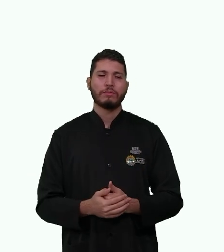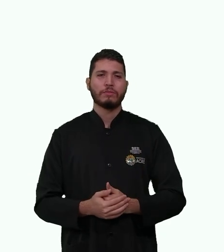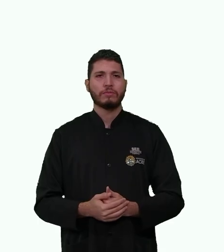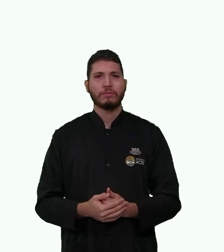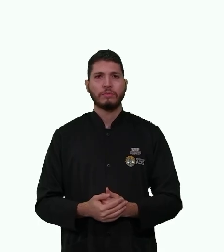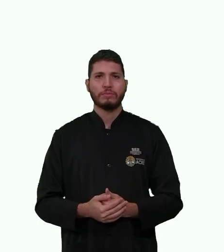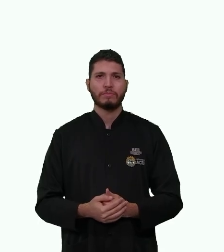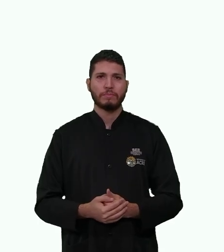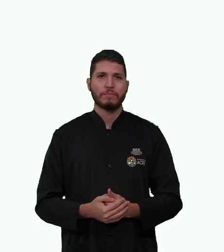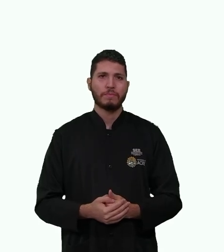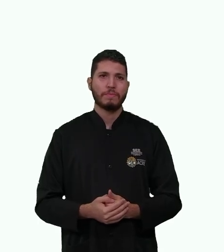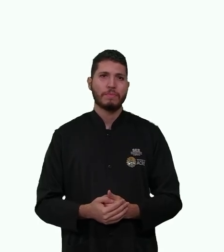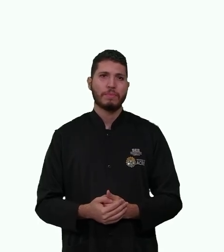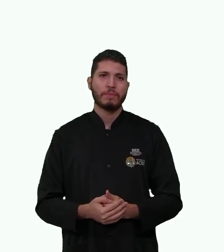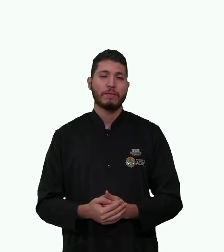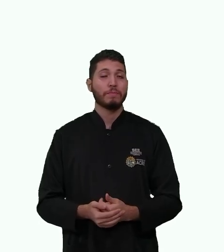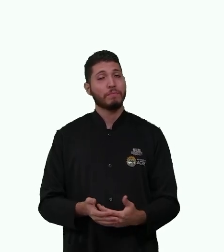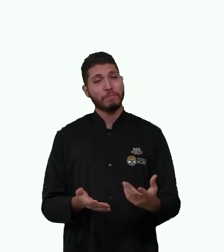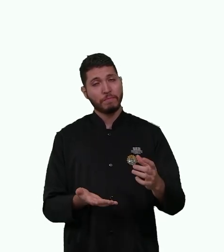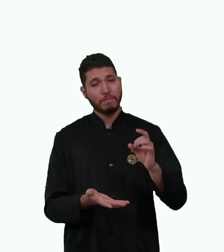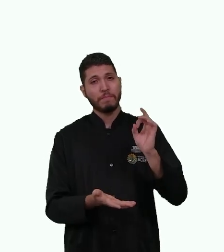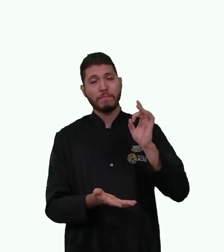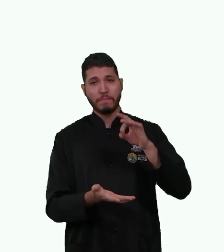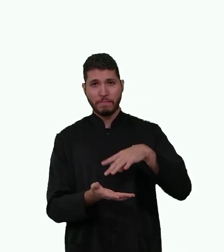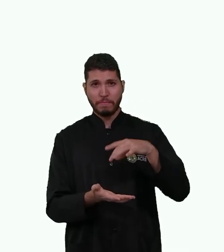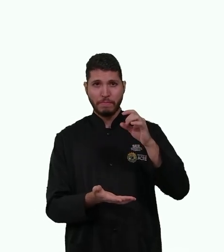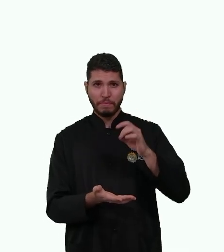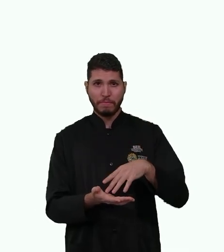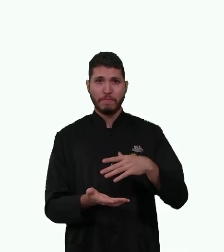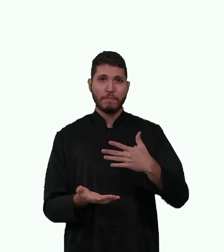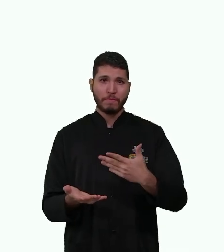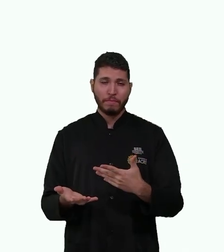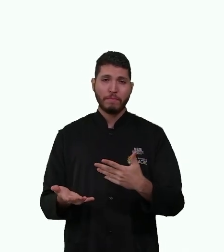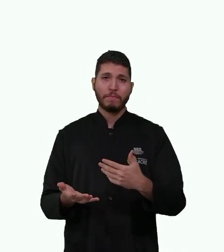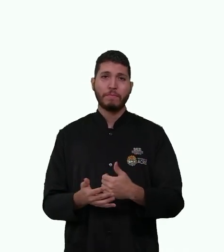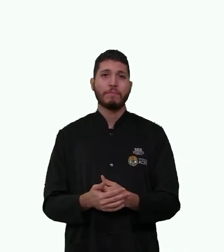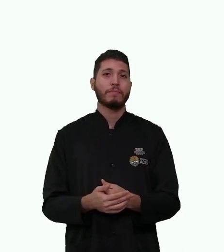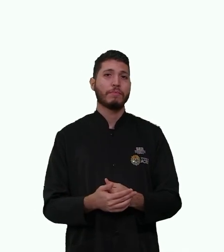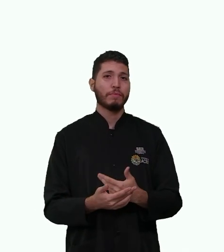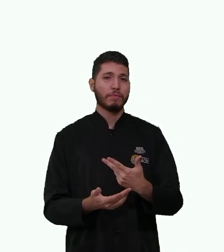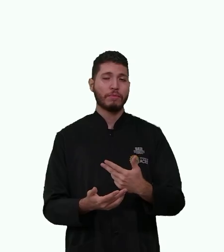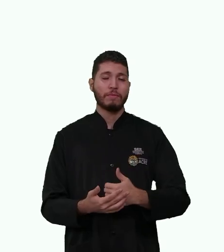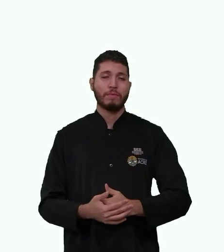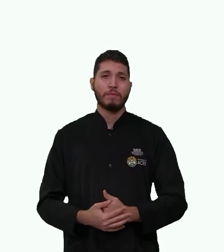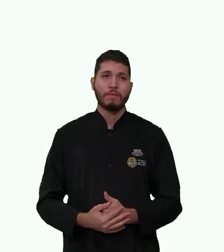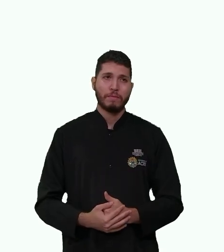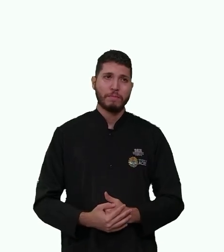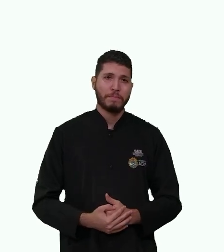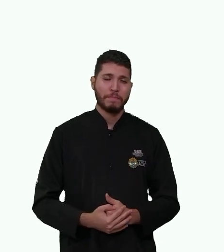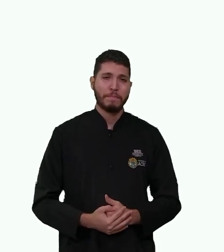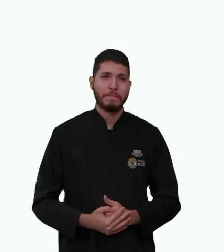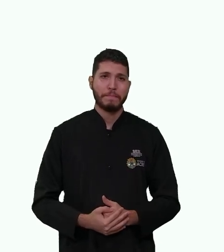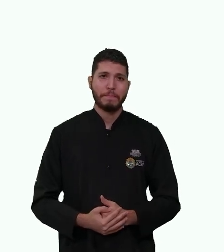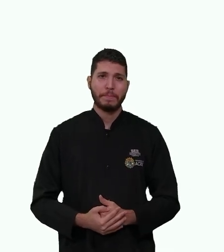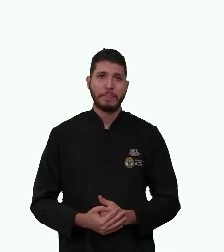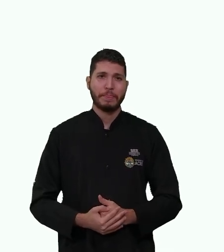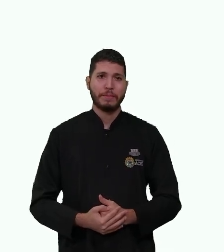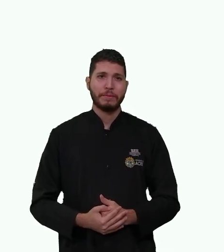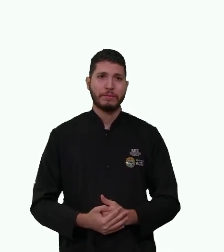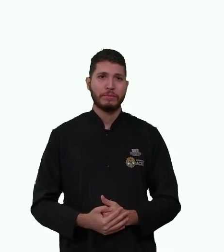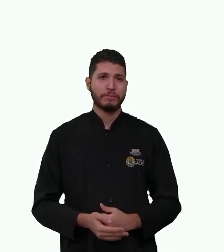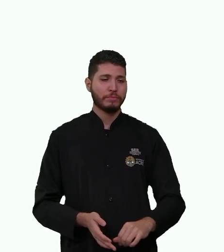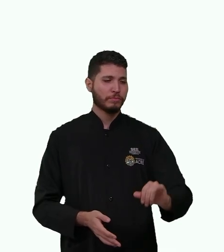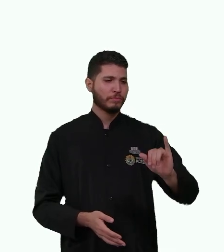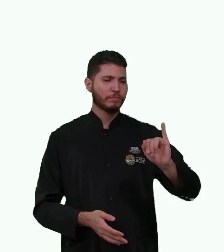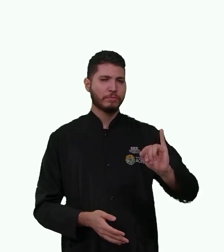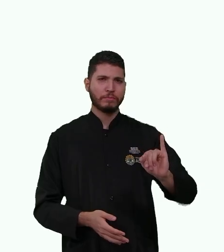1.270, porque o restante que sobrar é o valor que ela usa para cultura e lazer. Então, vamos lá. Nosso izinho